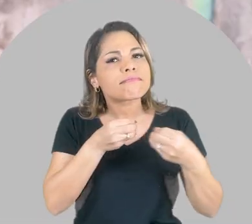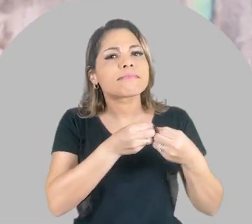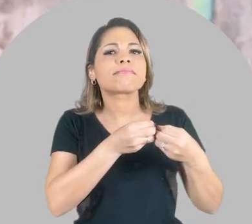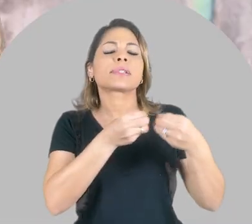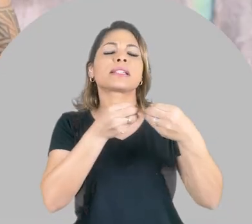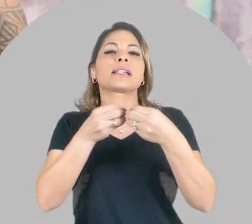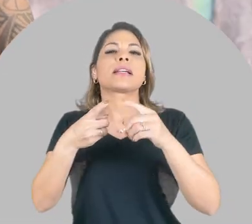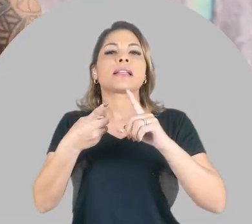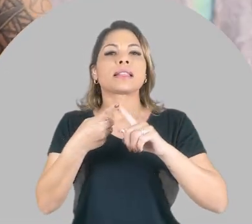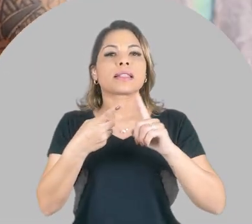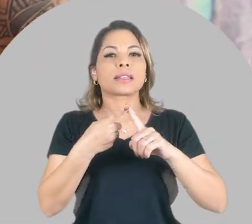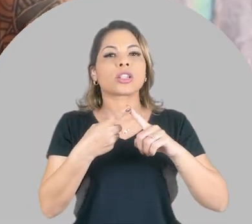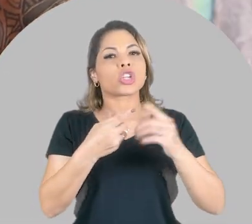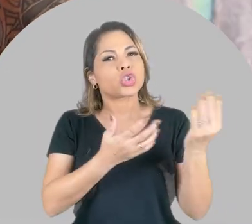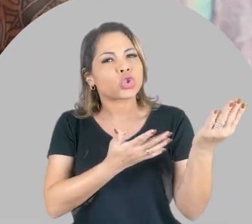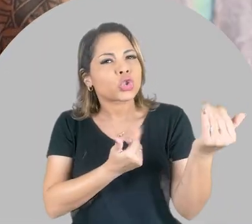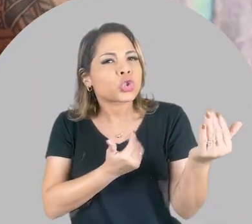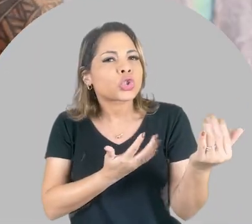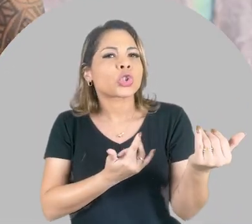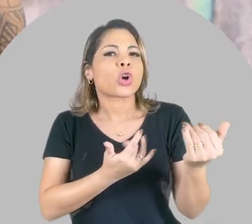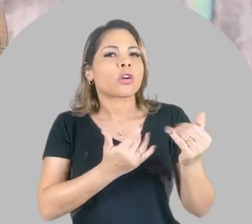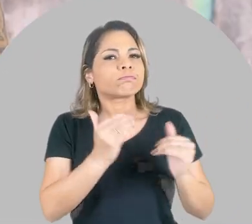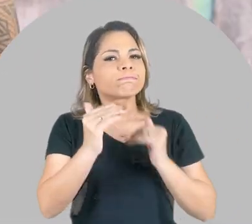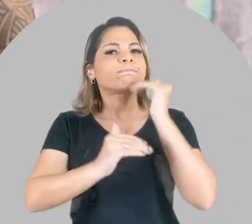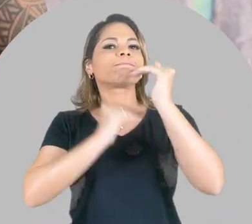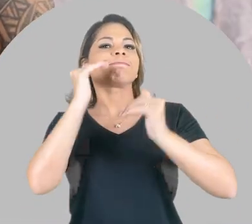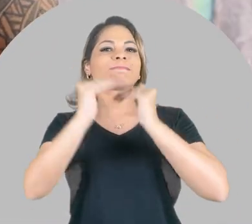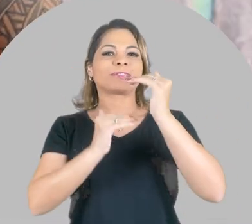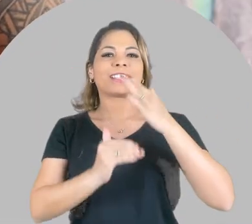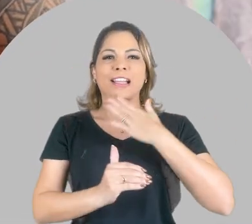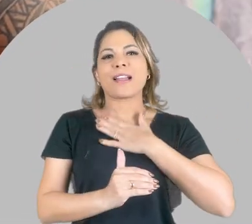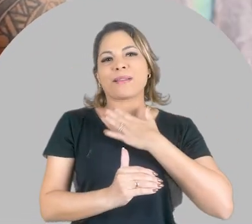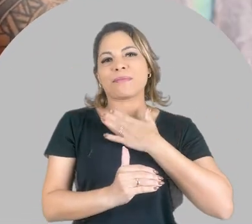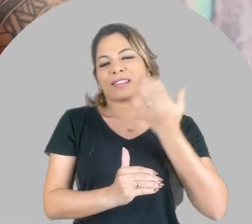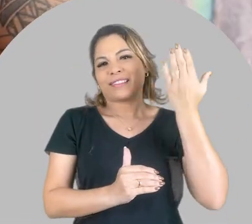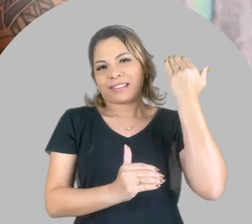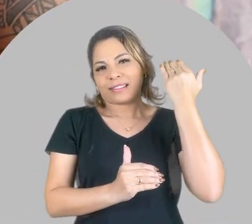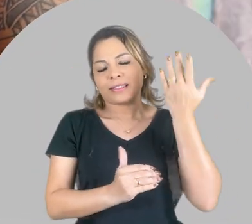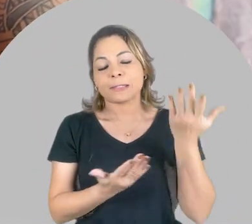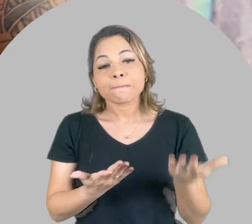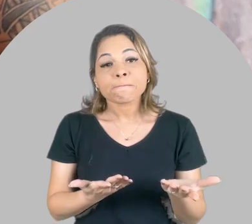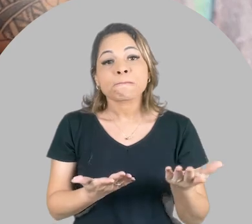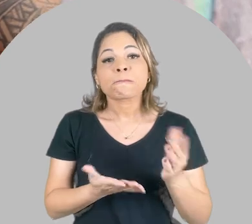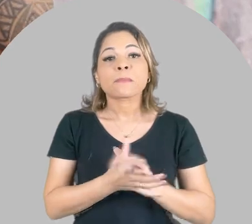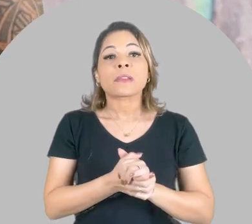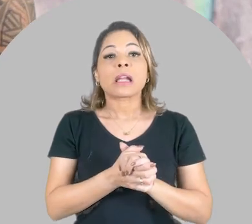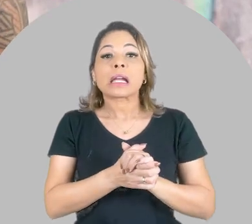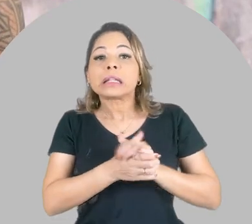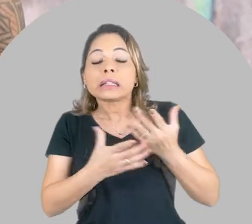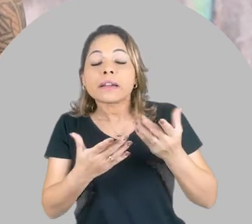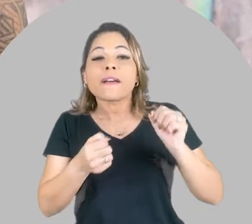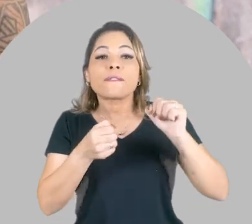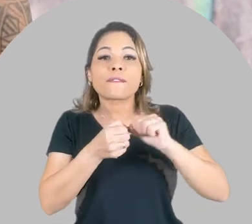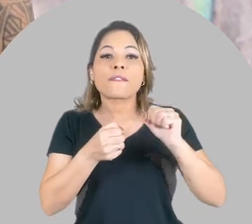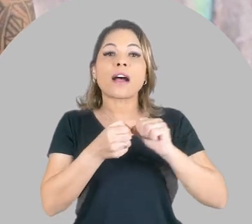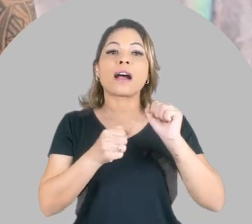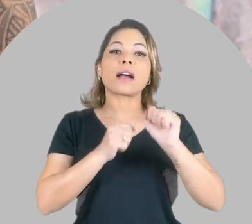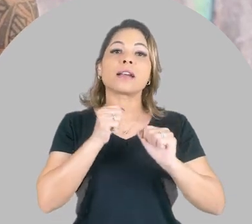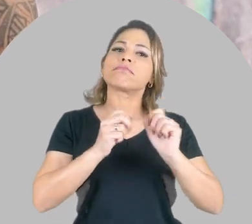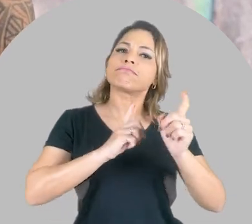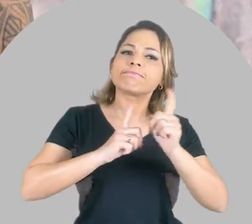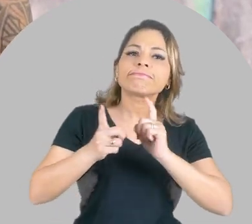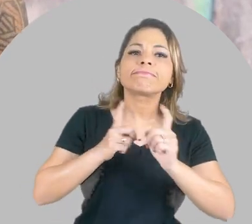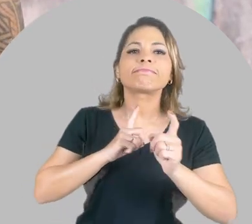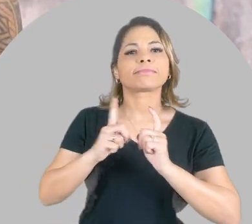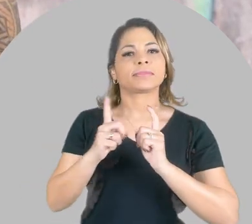aí essa proximidade, essa dinâmica da nossa juventude, que é muito mais evoluída do que a minha juventude era, essa